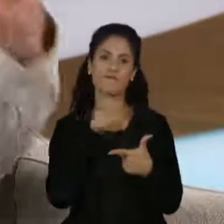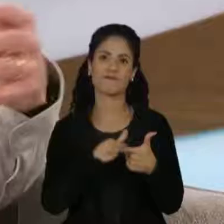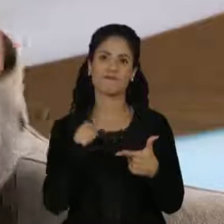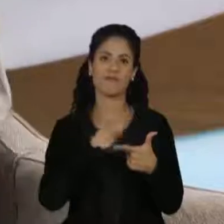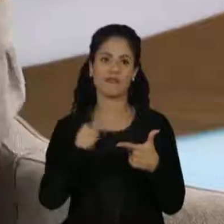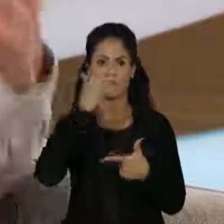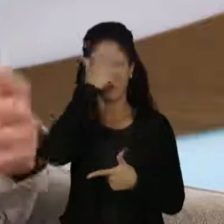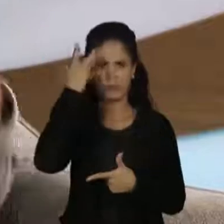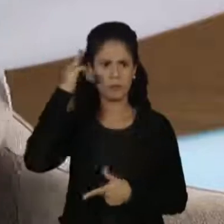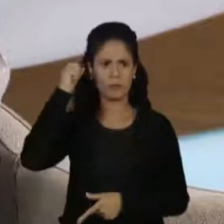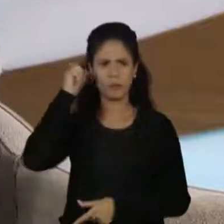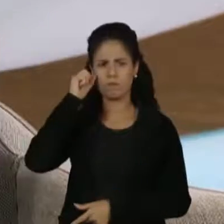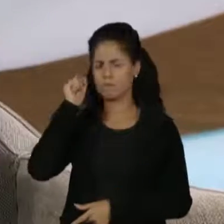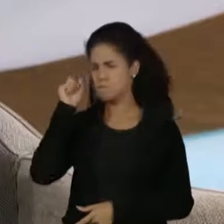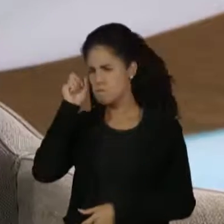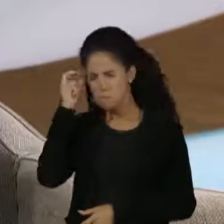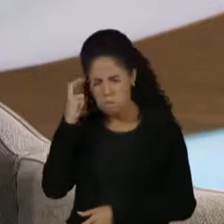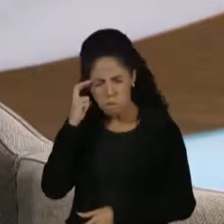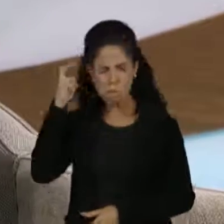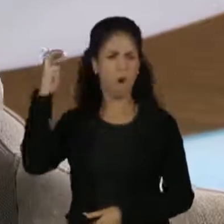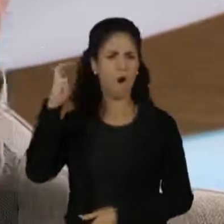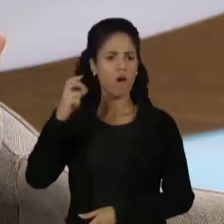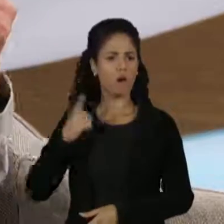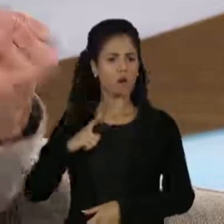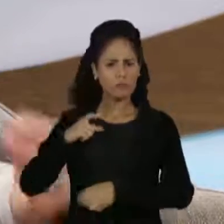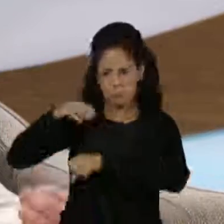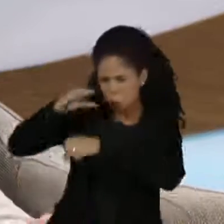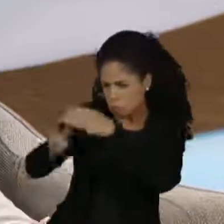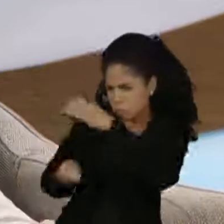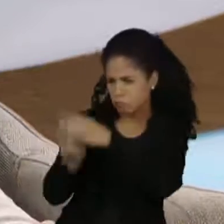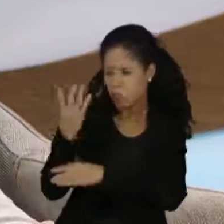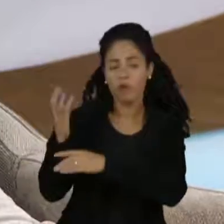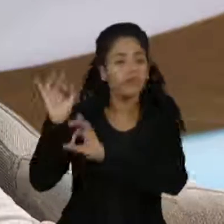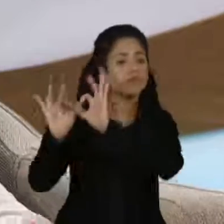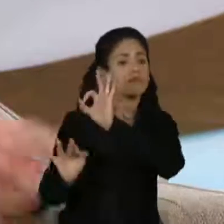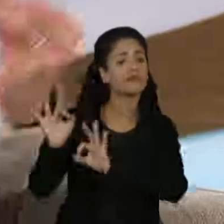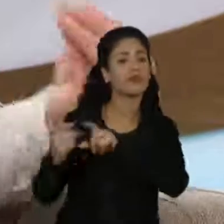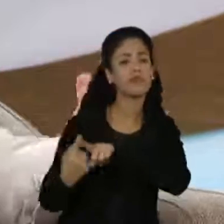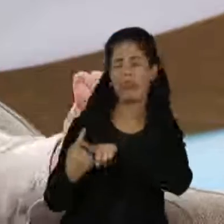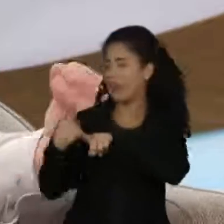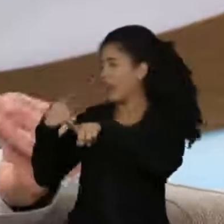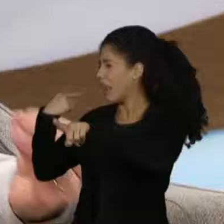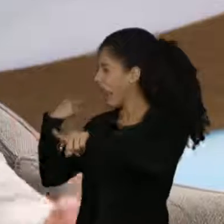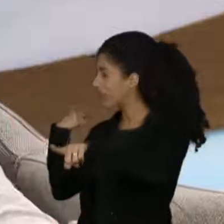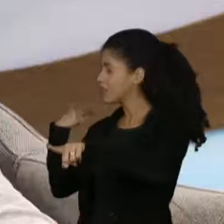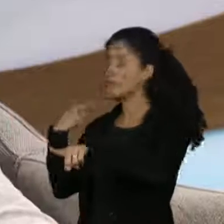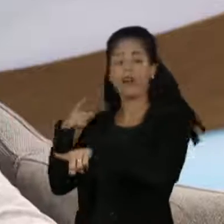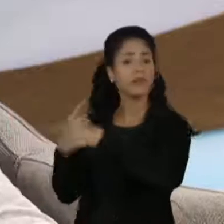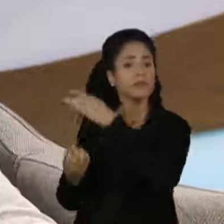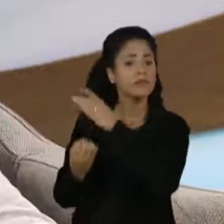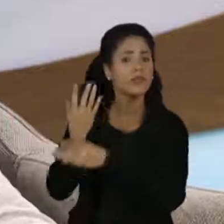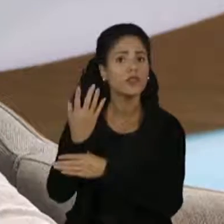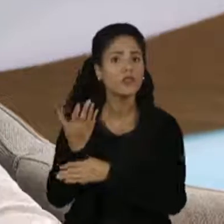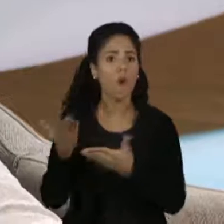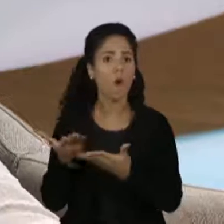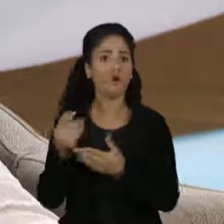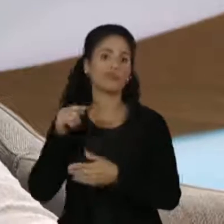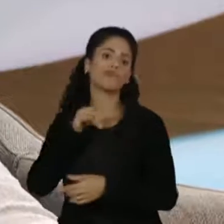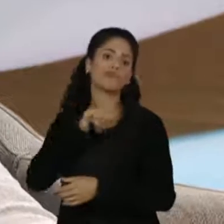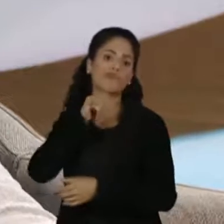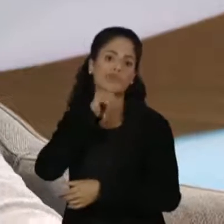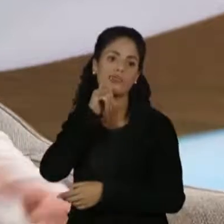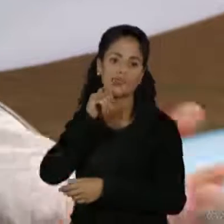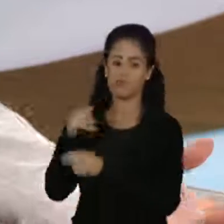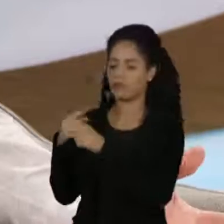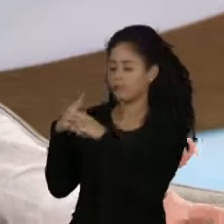caras brilhantes, geniais, fizeram um projeto porque tinham um medo de que se os nazistas desenvolvessem a